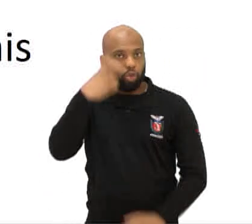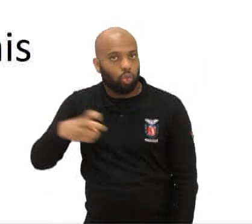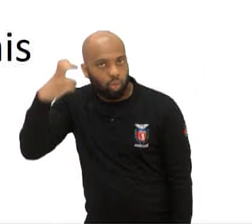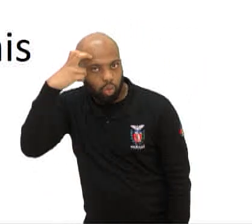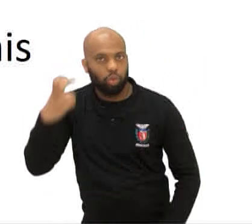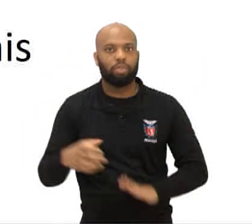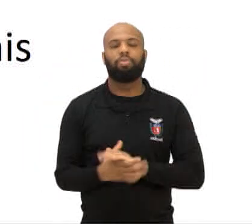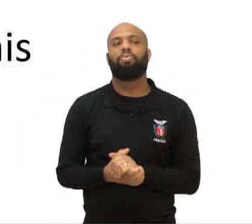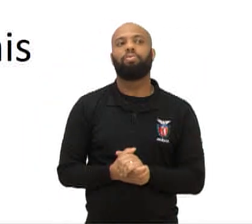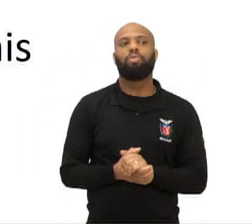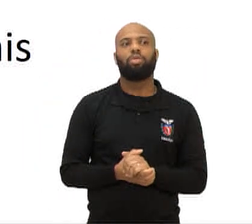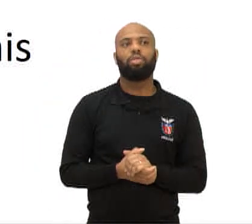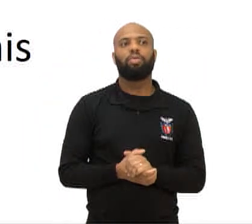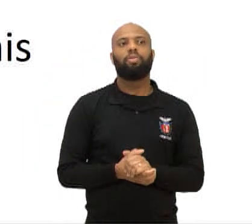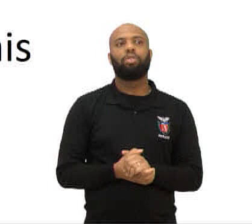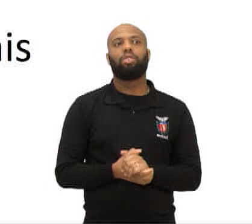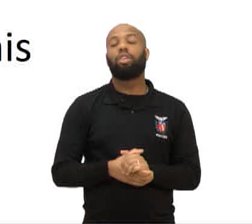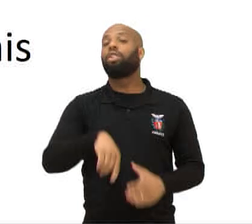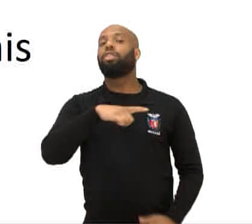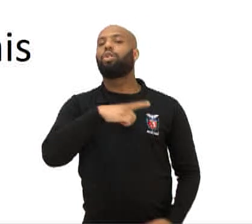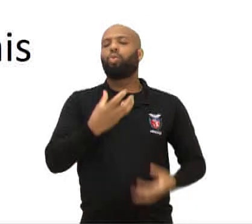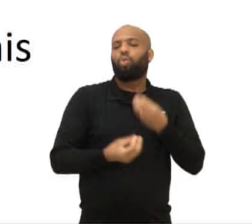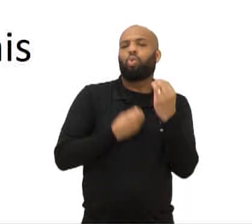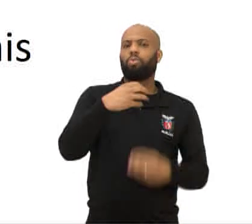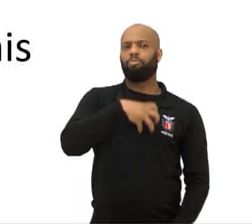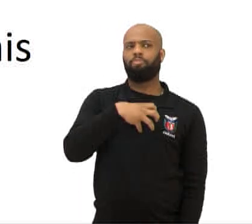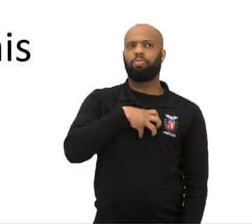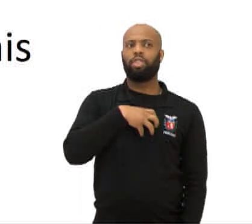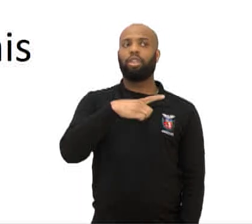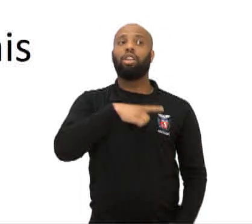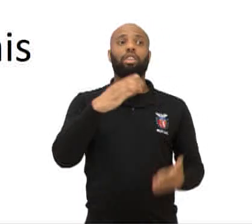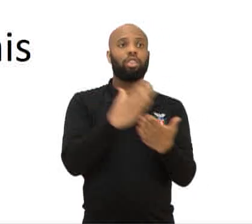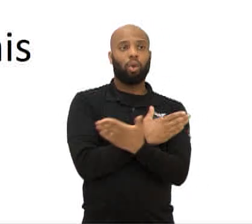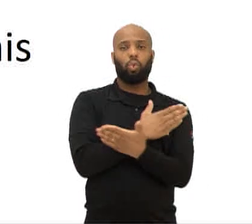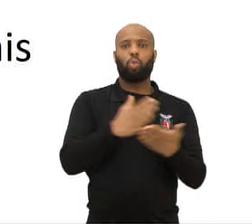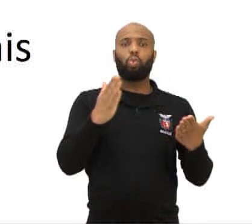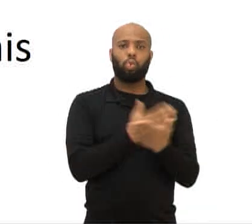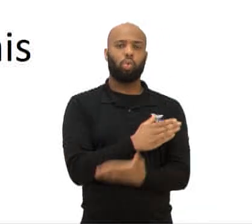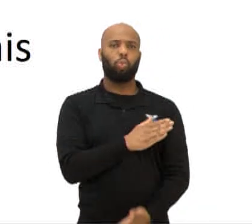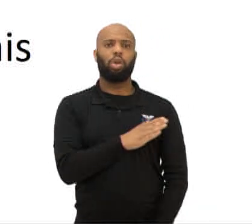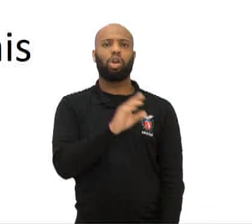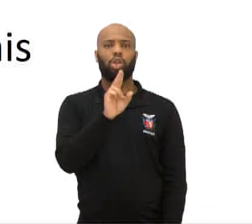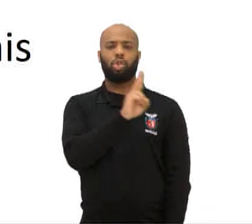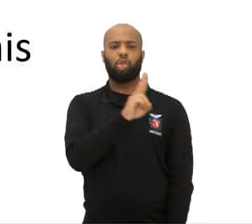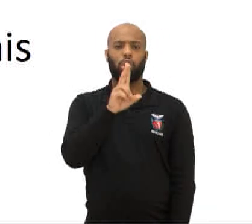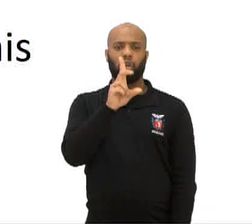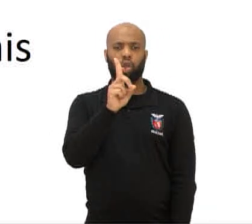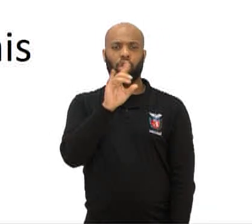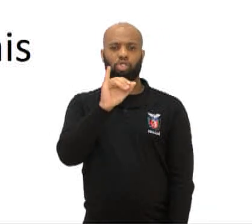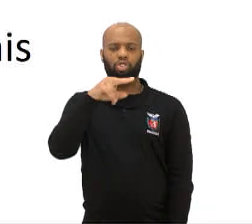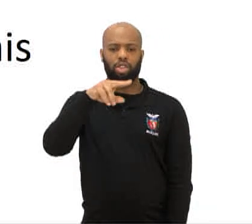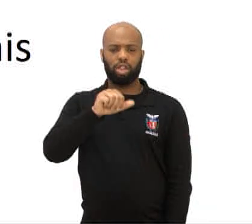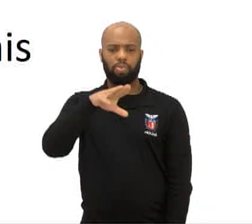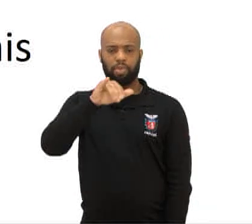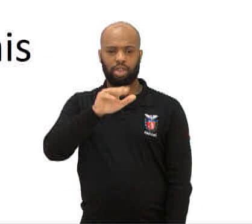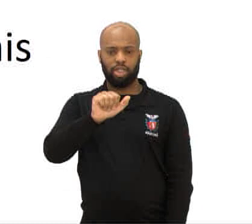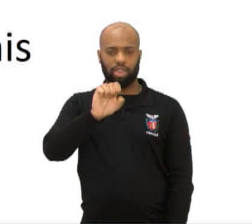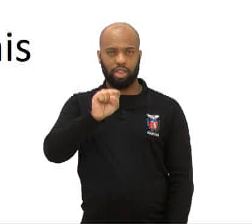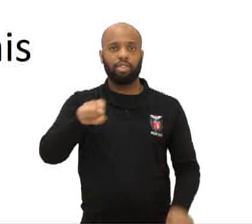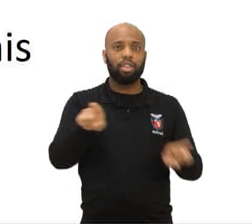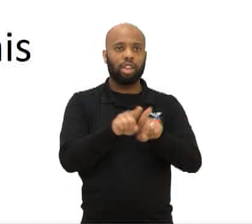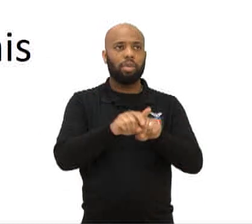ali. Como que nós vamos ter dessas manifestações? Algumas são chamadas de dinâmicas e